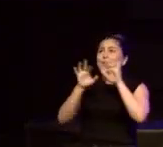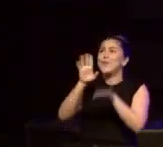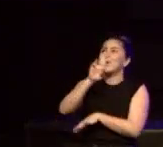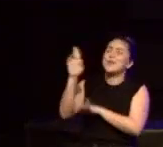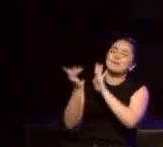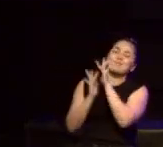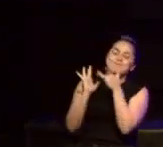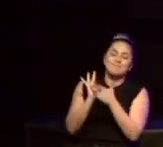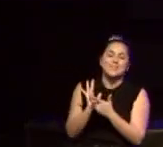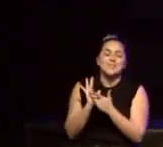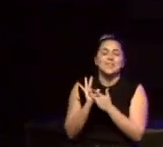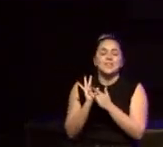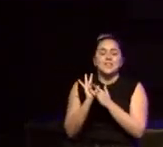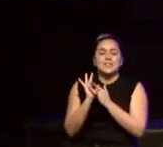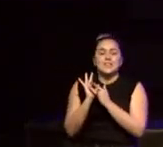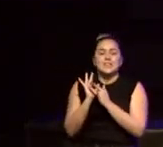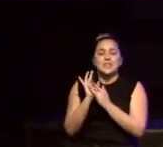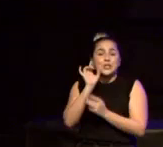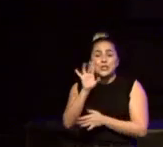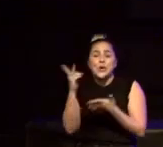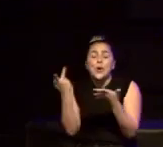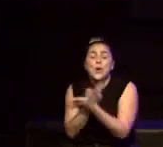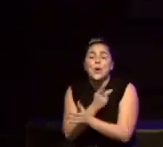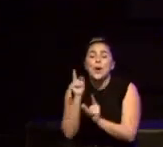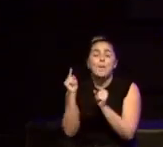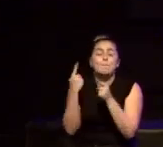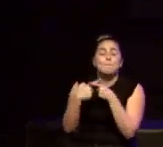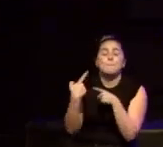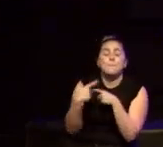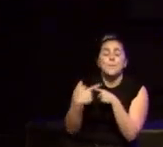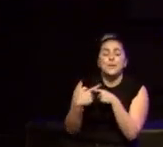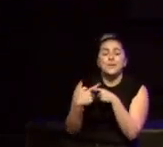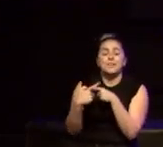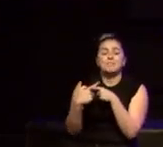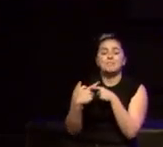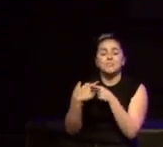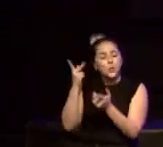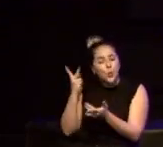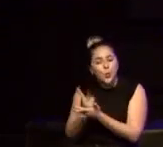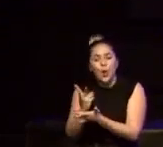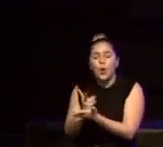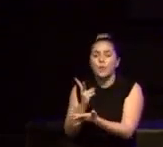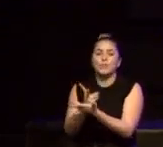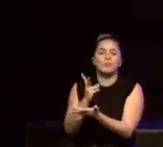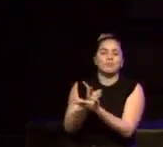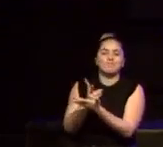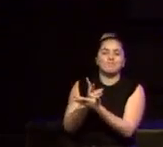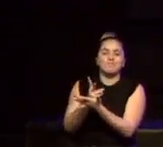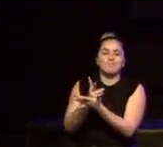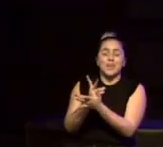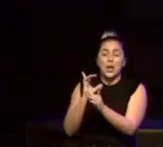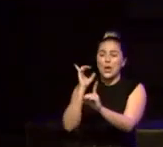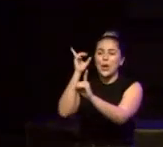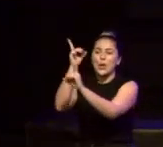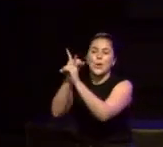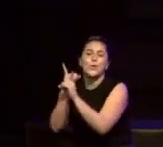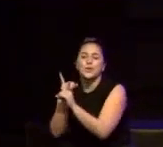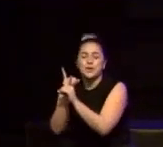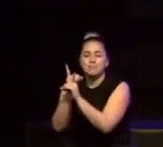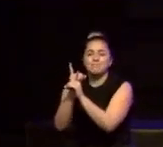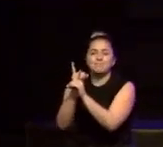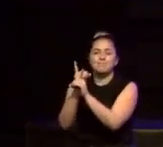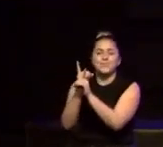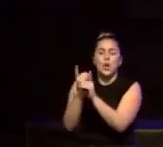Deus. E isso só aconteceu porque nós não desistimos. Mas por que que nós não desistimos? Porque nós encontramos do lado de cá